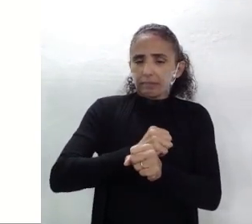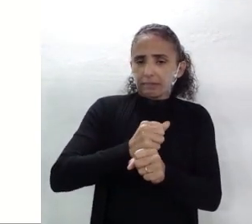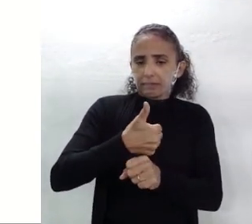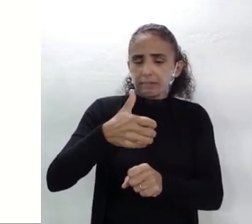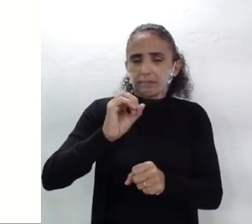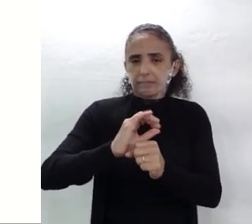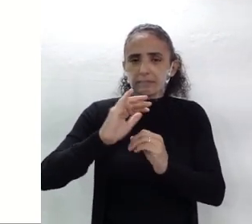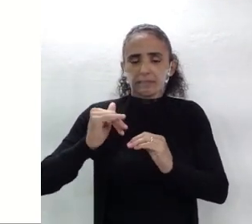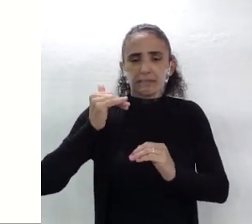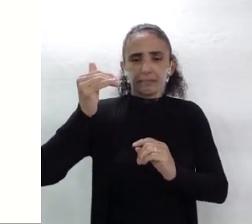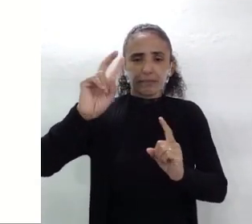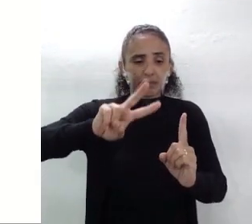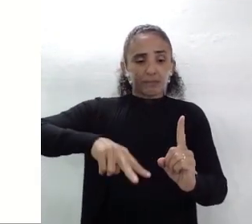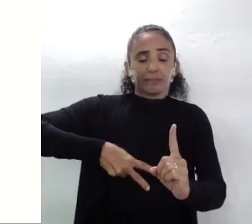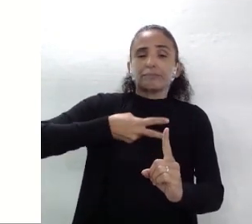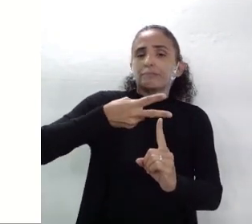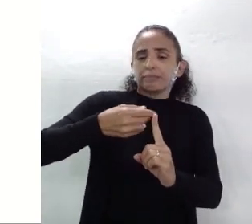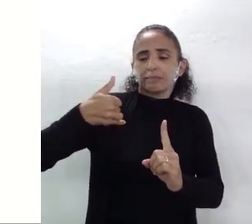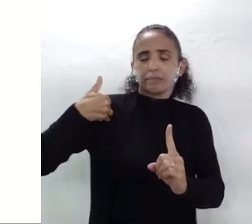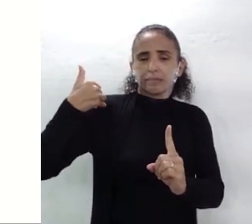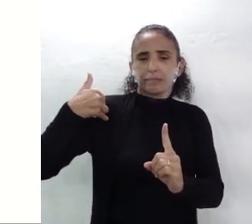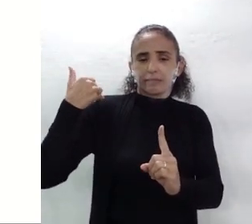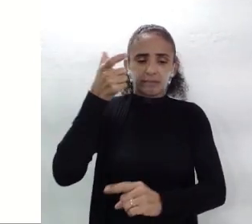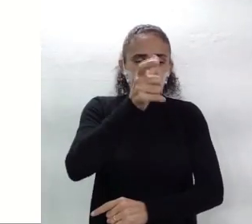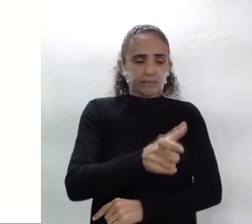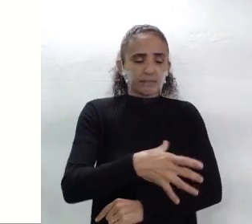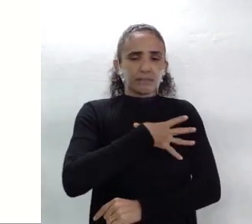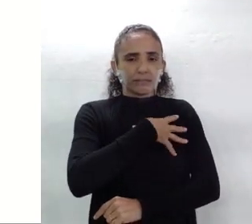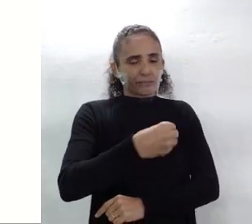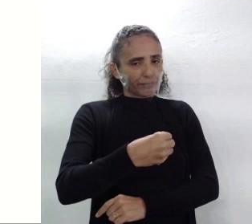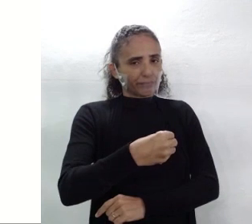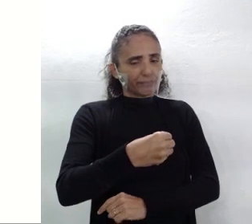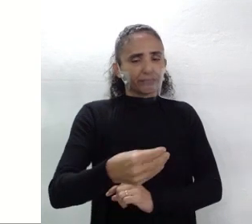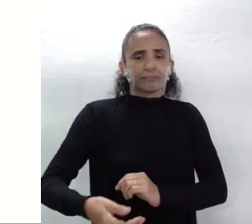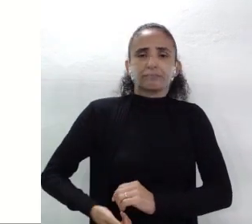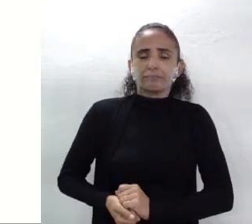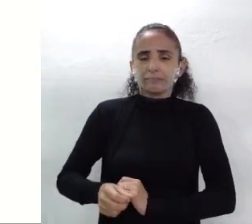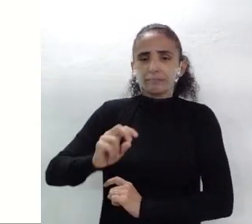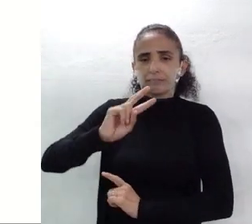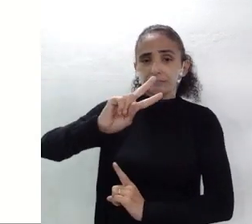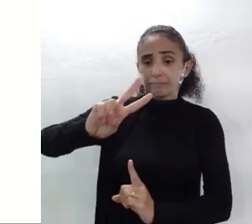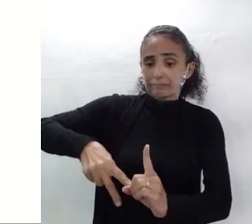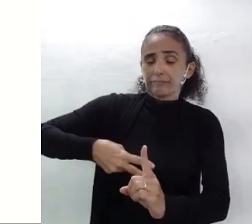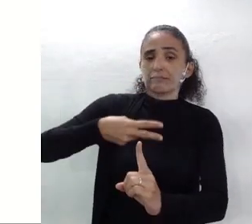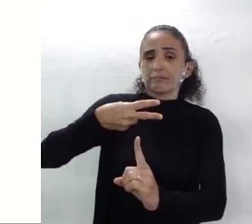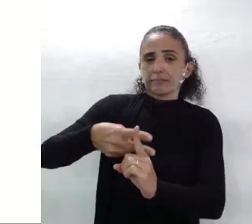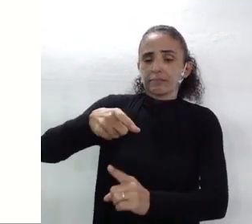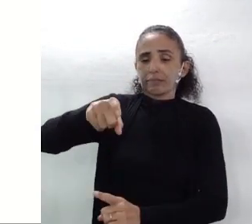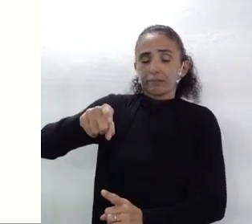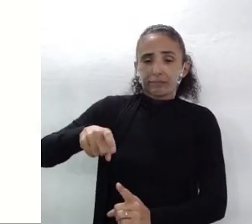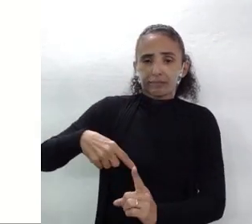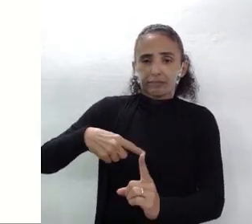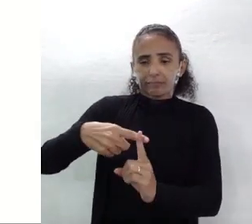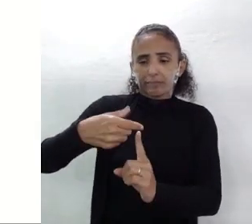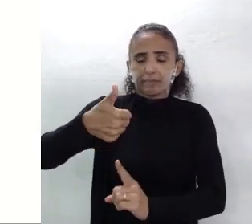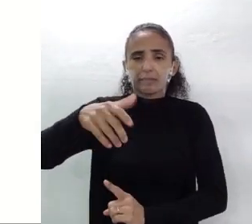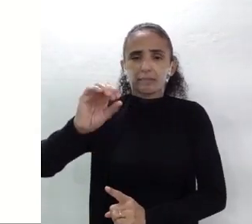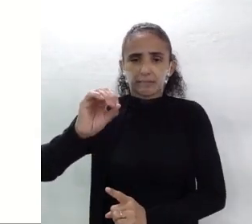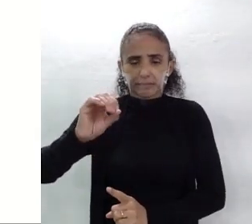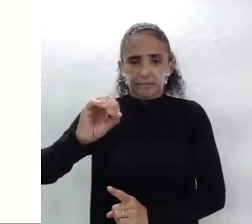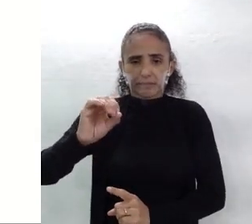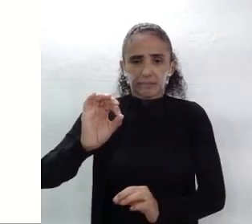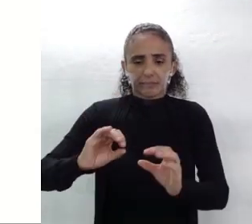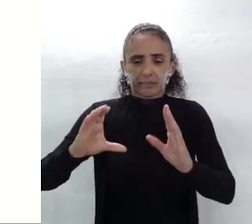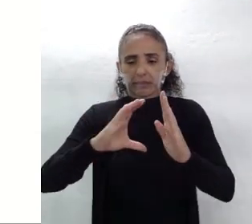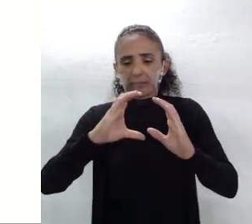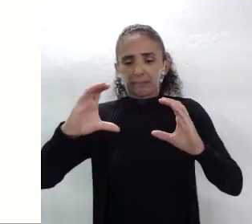do pai será o dobro da idade do filho. Então veja, o dobro, ó, x mais 10, isso em parênteses porque vai ser